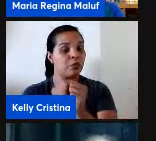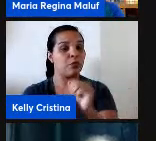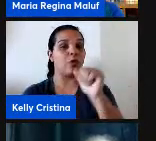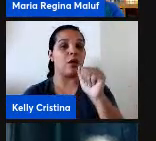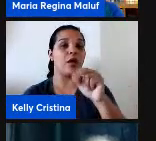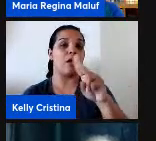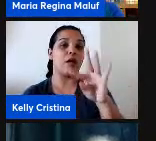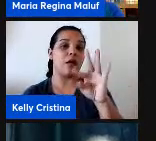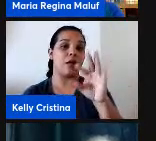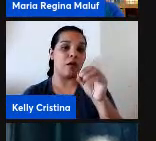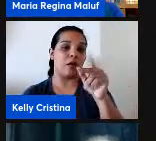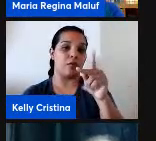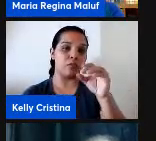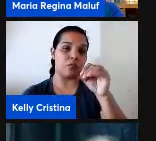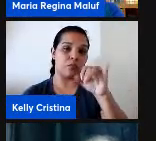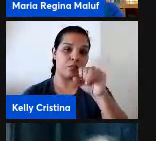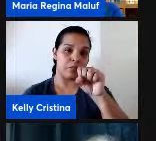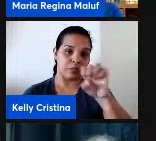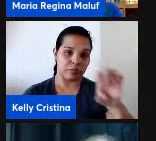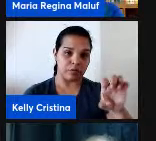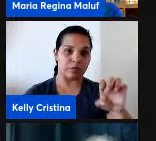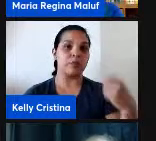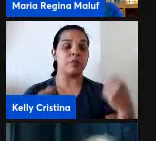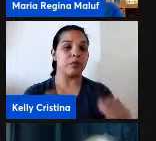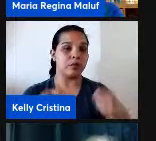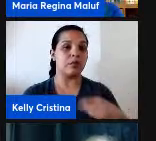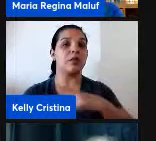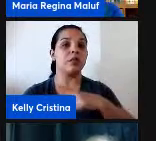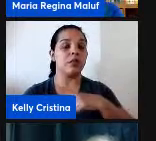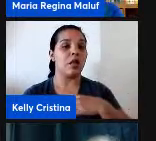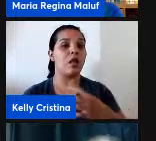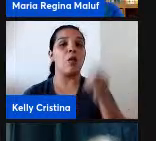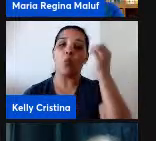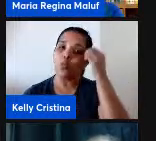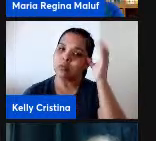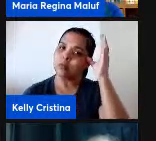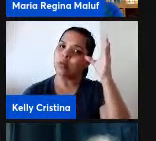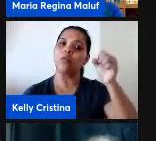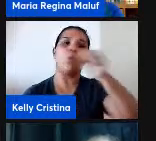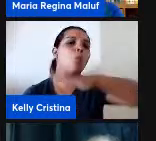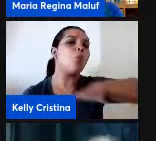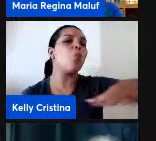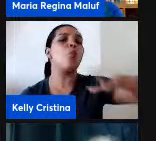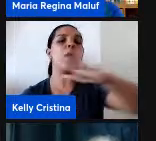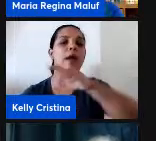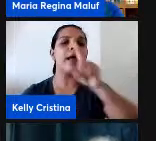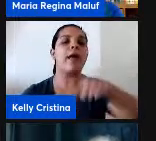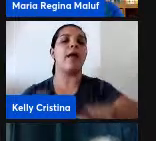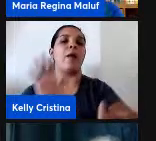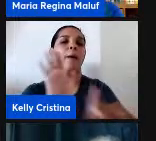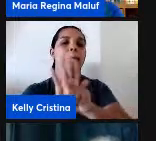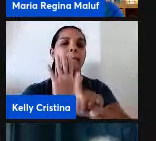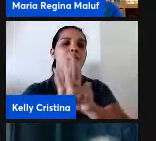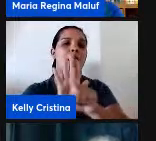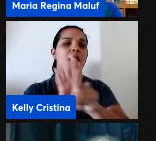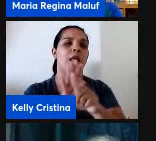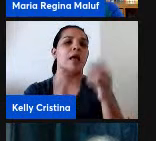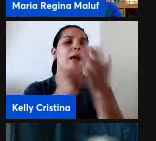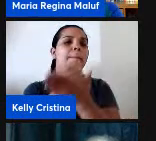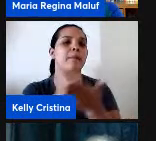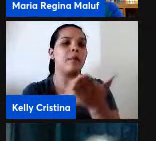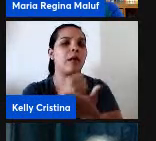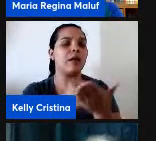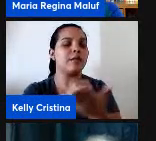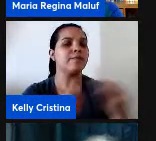conhecimento universal, okay? Porque ela é uma lei que é a base